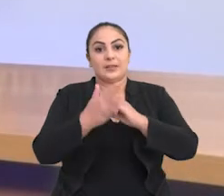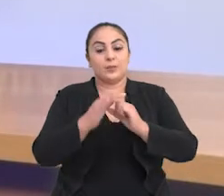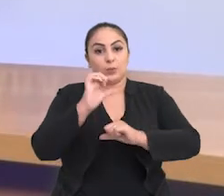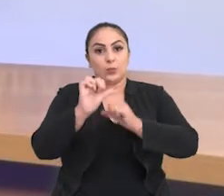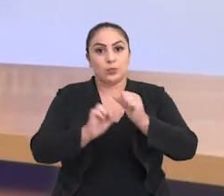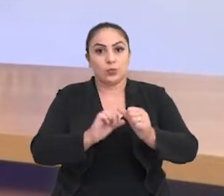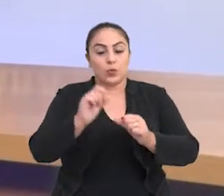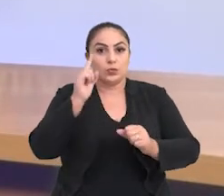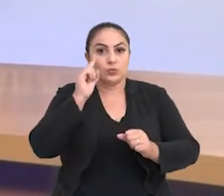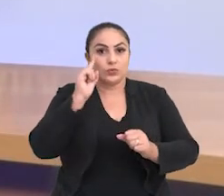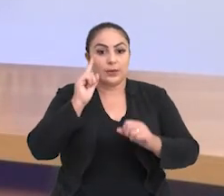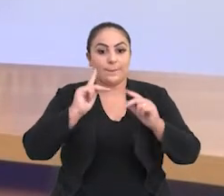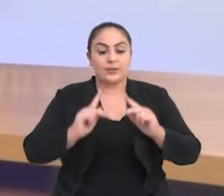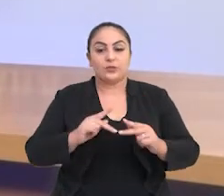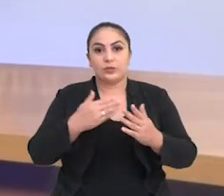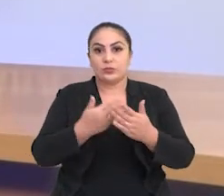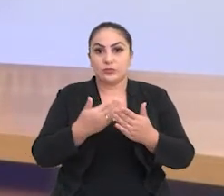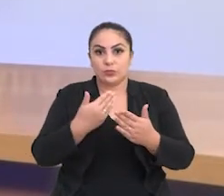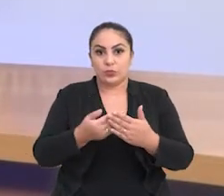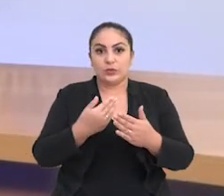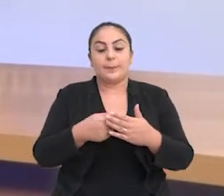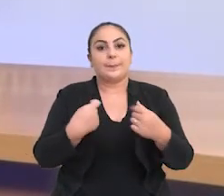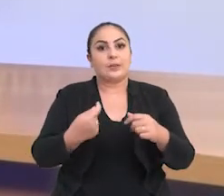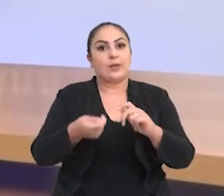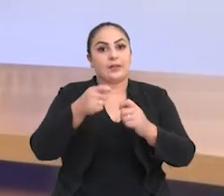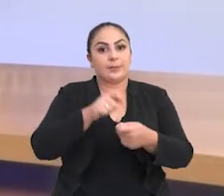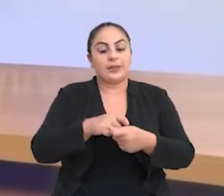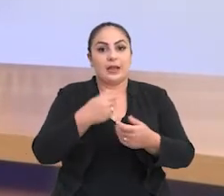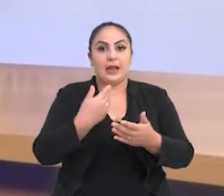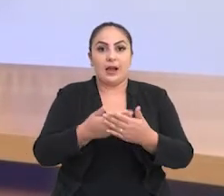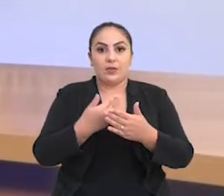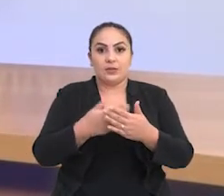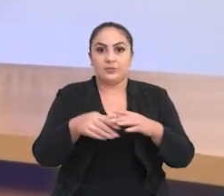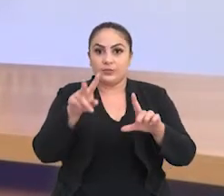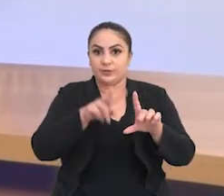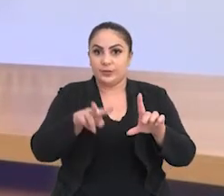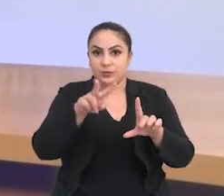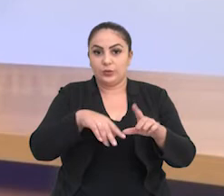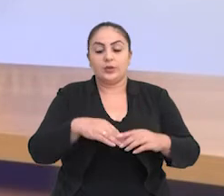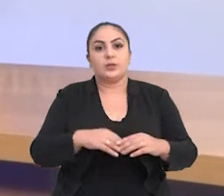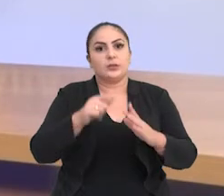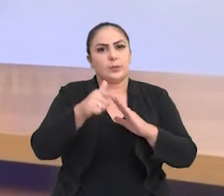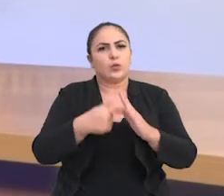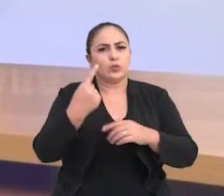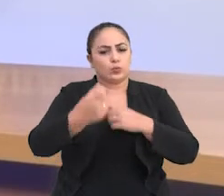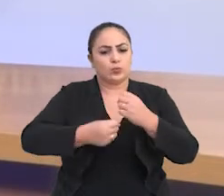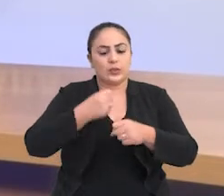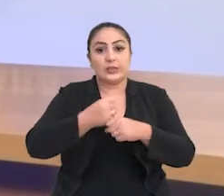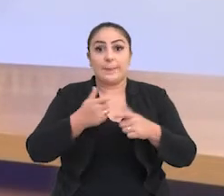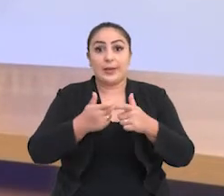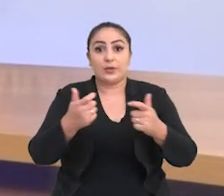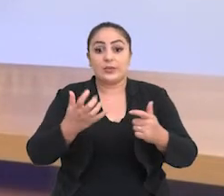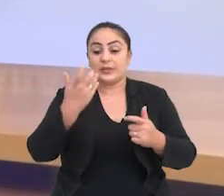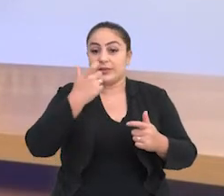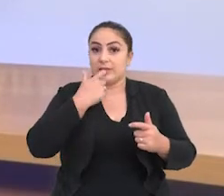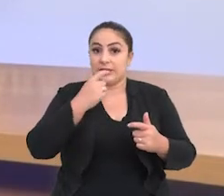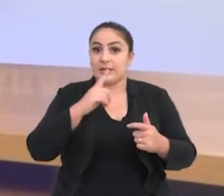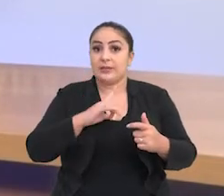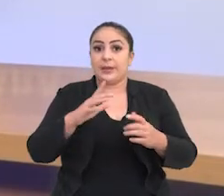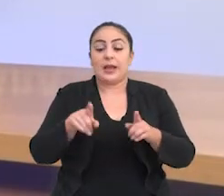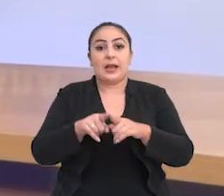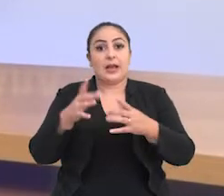A pandemia mudou a rotina dos estudantes que precisaram se adaptar à aula virtual. Após um ano, a maioria